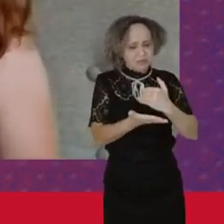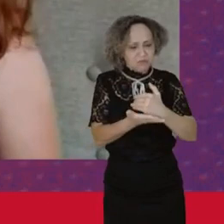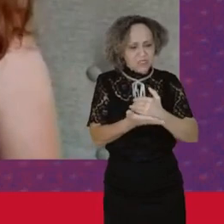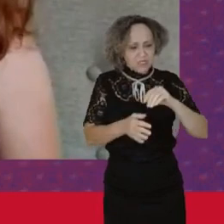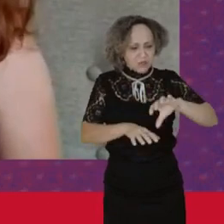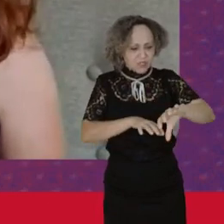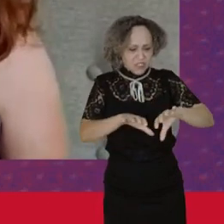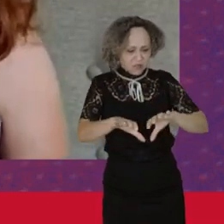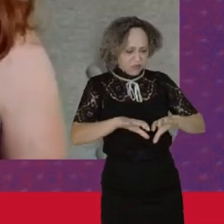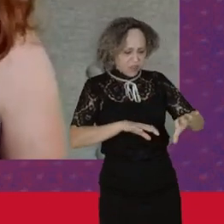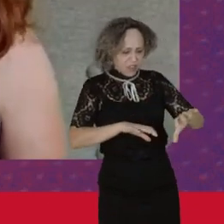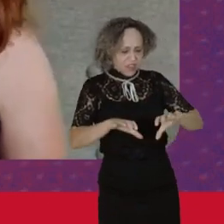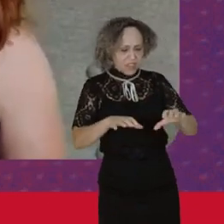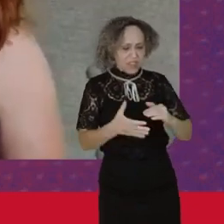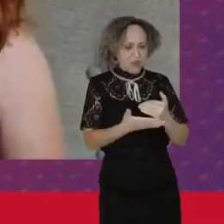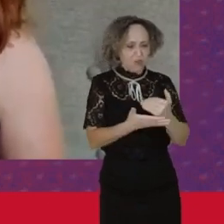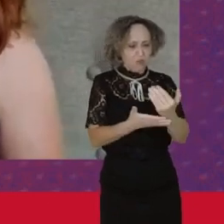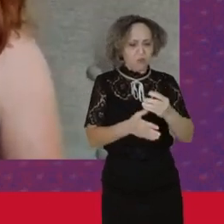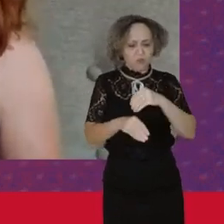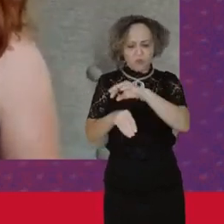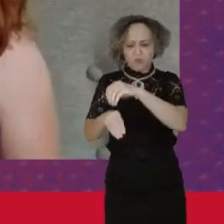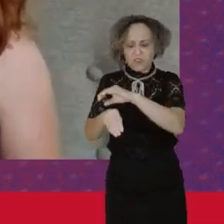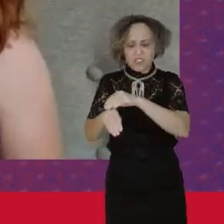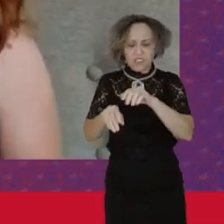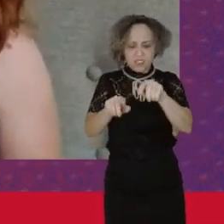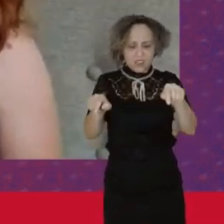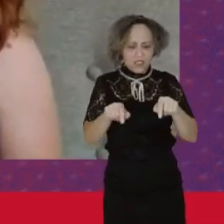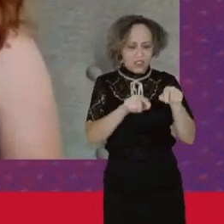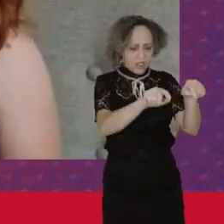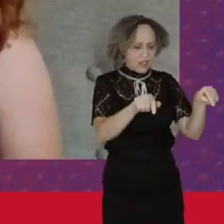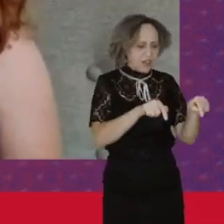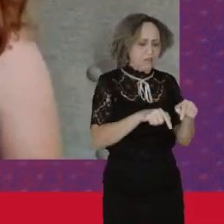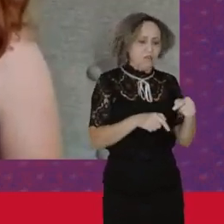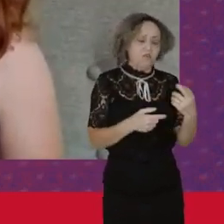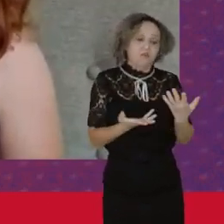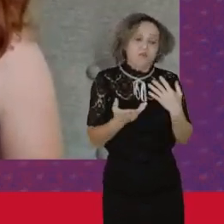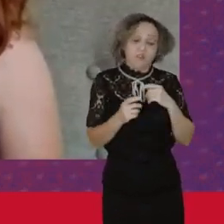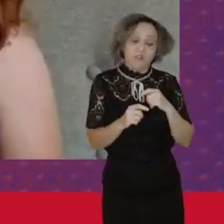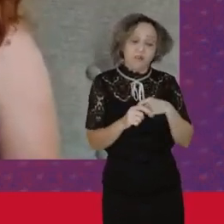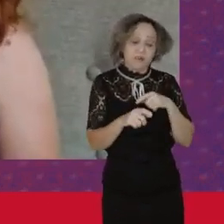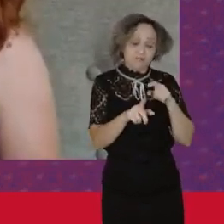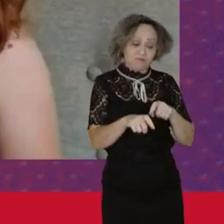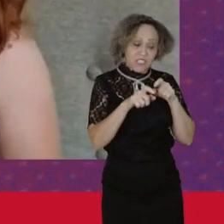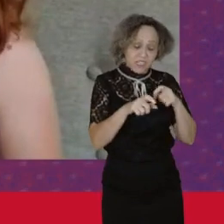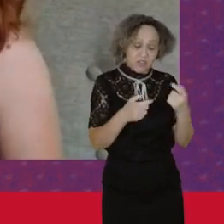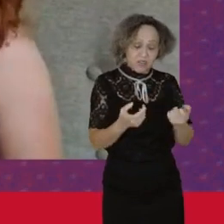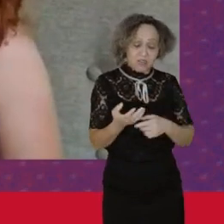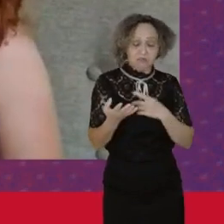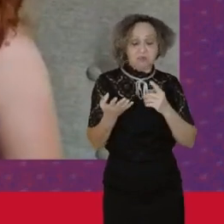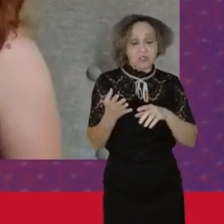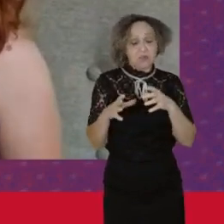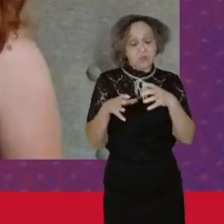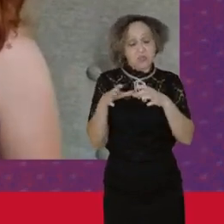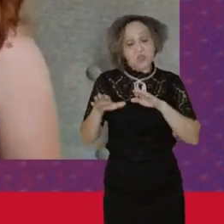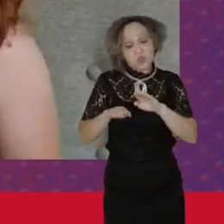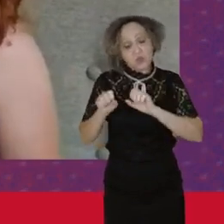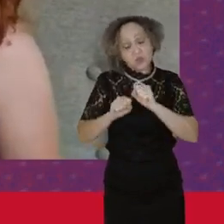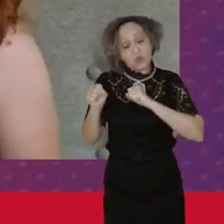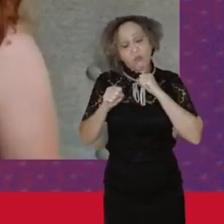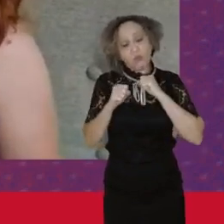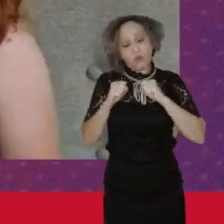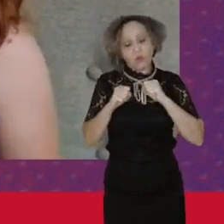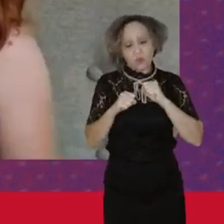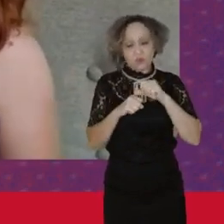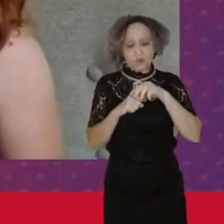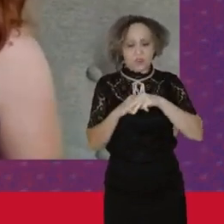agrária popular, né, como vem sendo elaborada aí pelo Movimento dos Trabalhadores Rurais Sem Terra, o MST e outros movimentos de luta pela